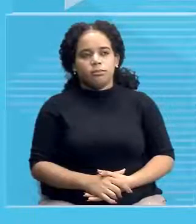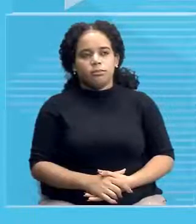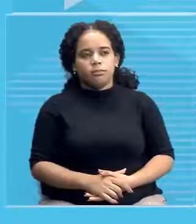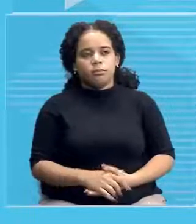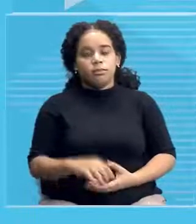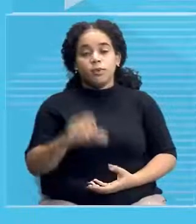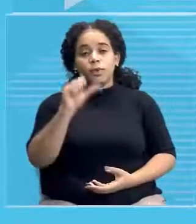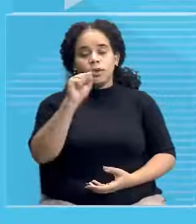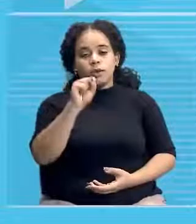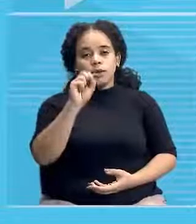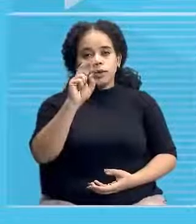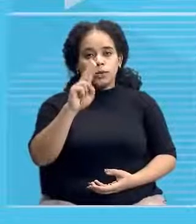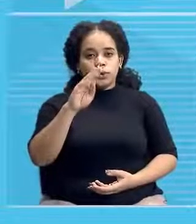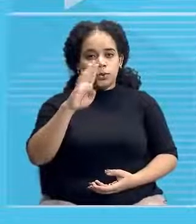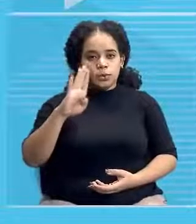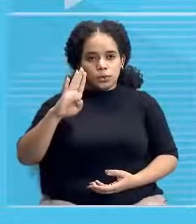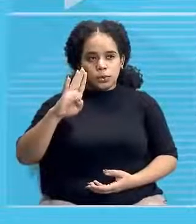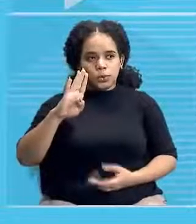quer dizer